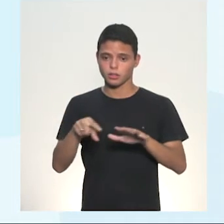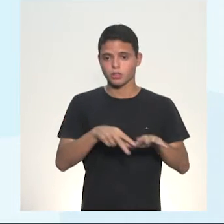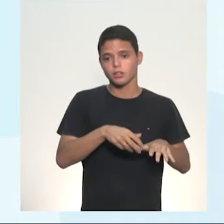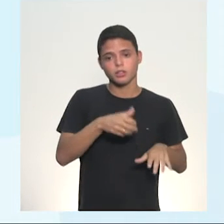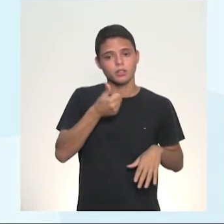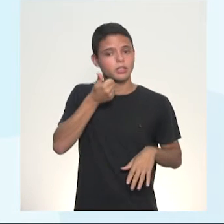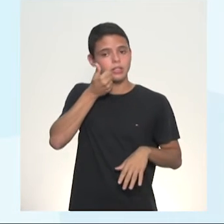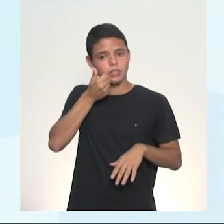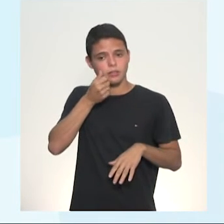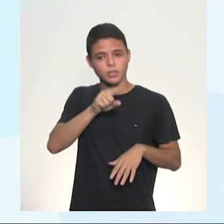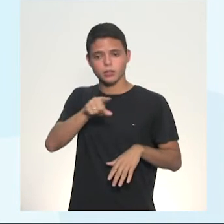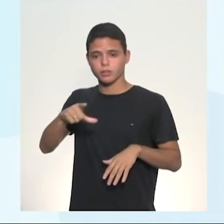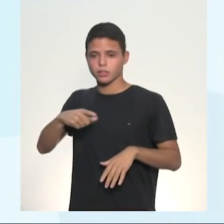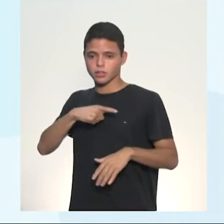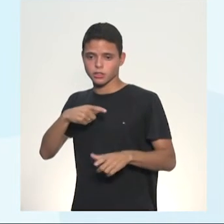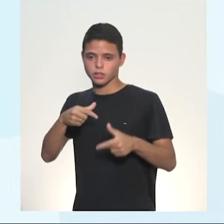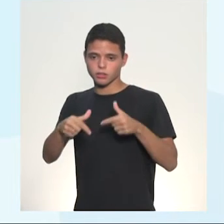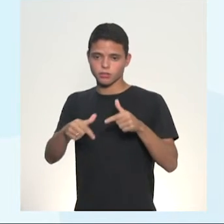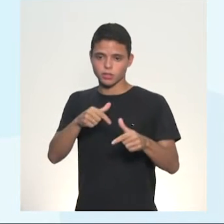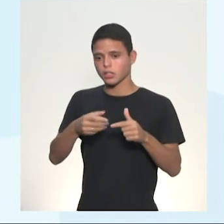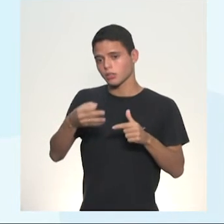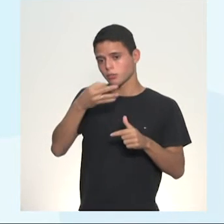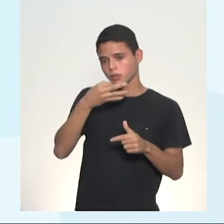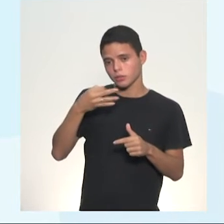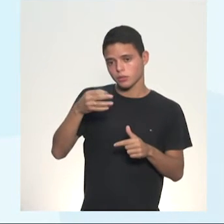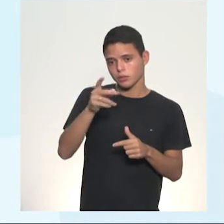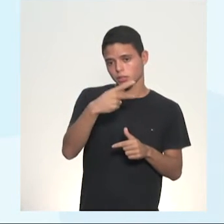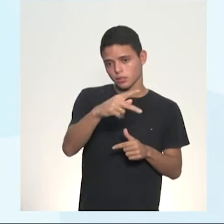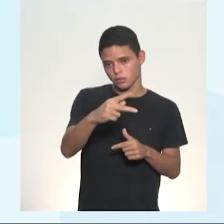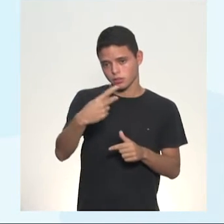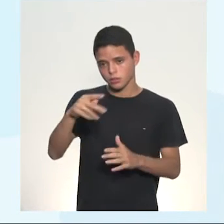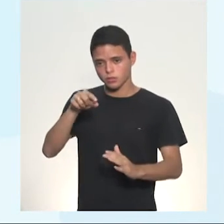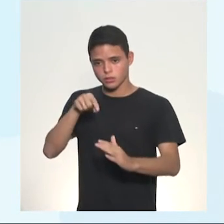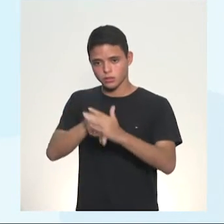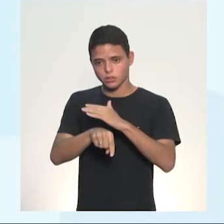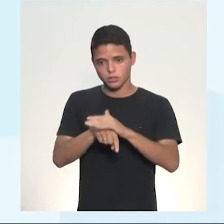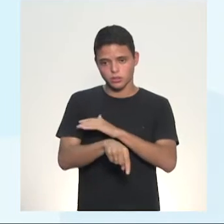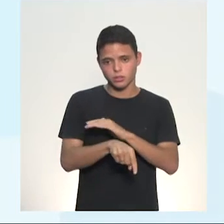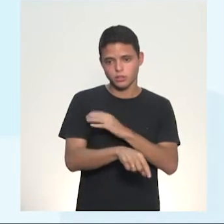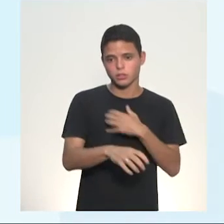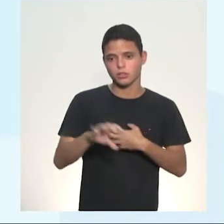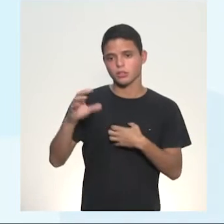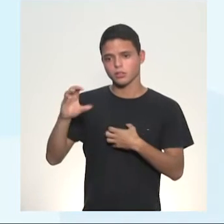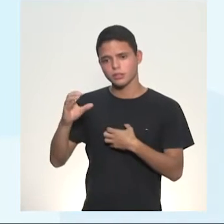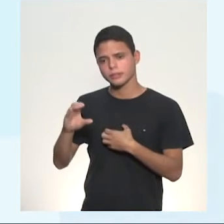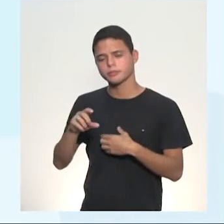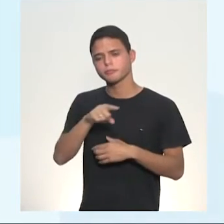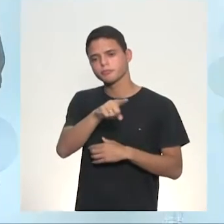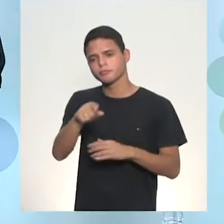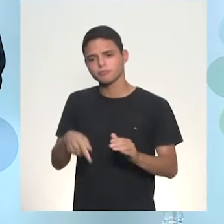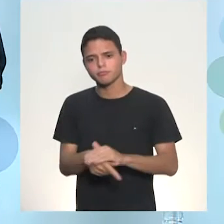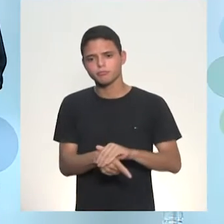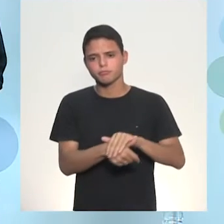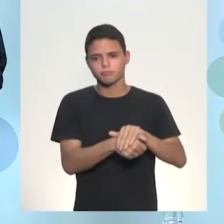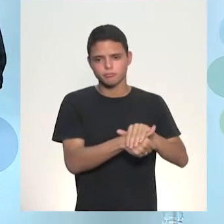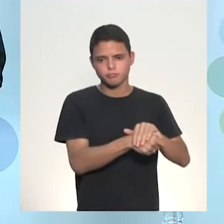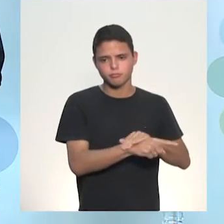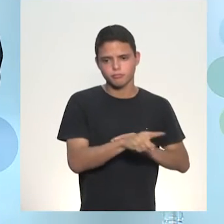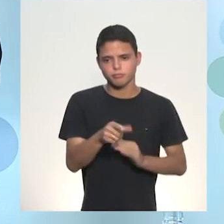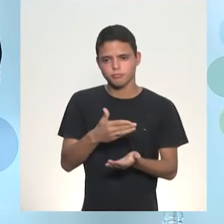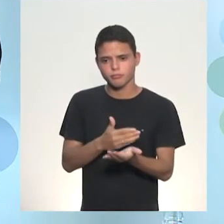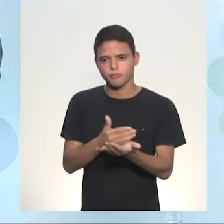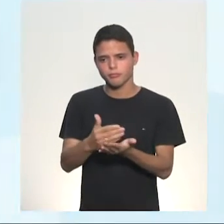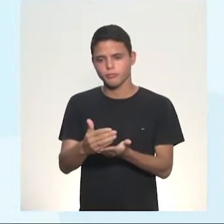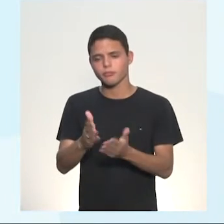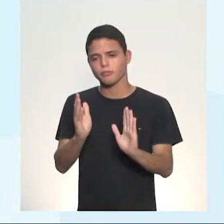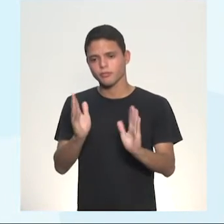sexta-feira, vocês vão ter o trabalho de fazer um artigo de divulgação científica com esse tema, extinção das tartarugas. Comece, então, a pesquisa, tá? O que vimos hoje é